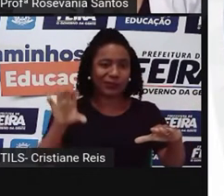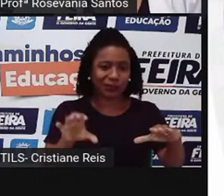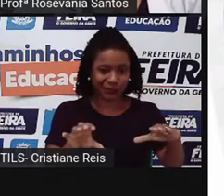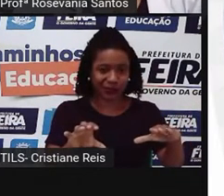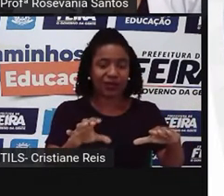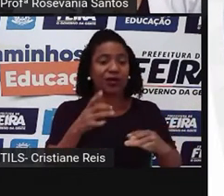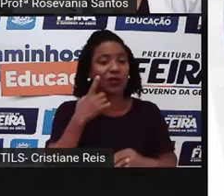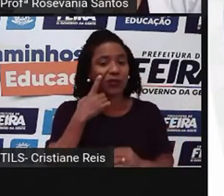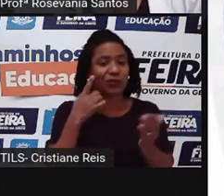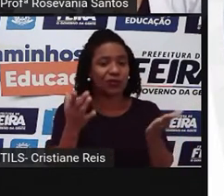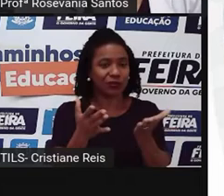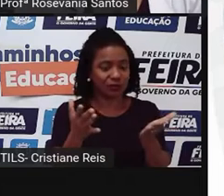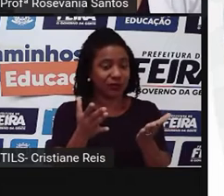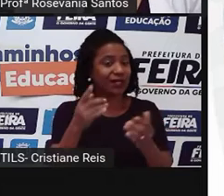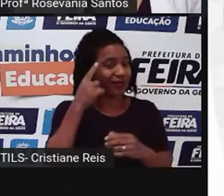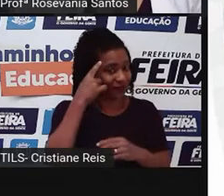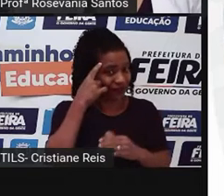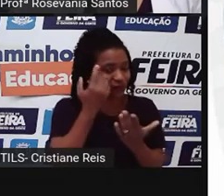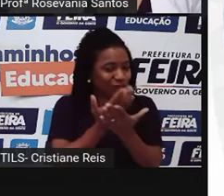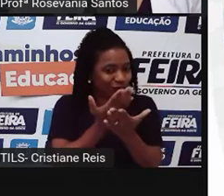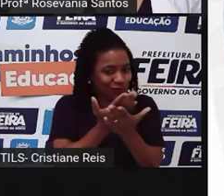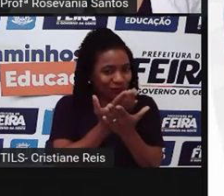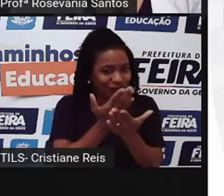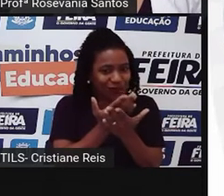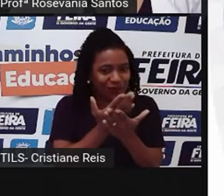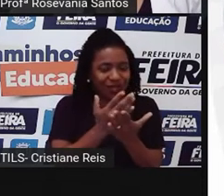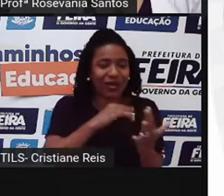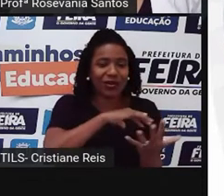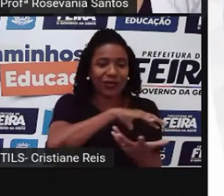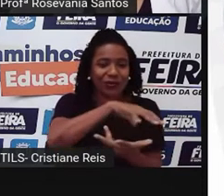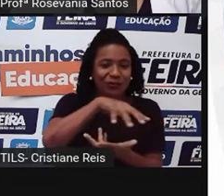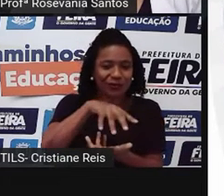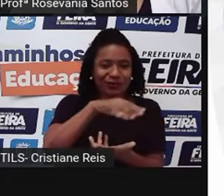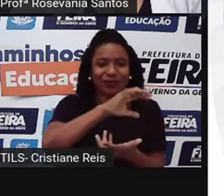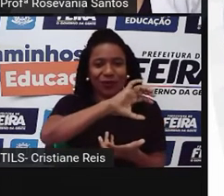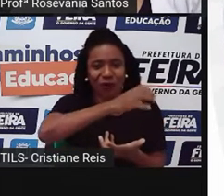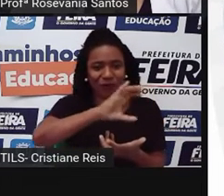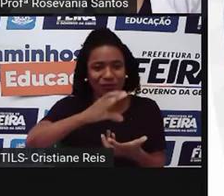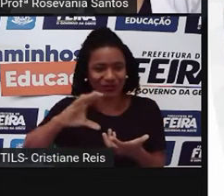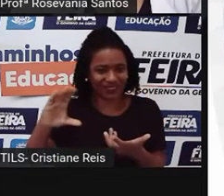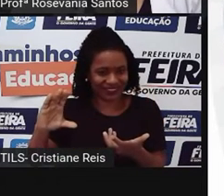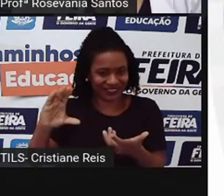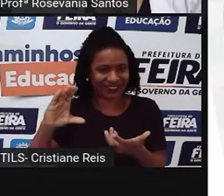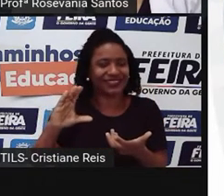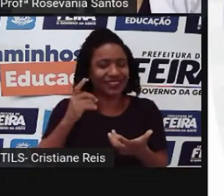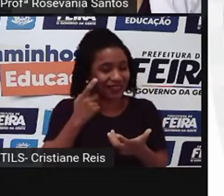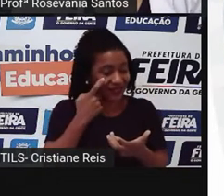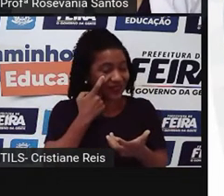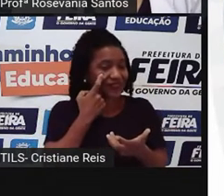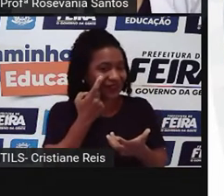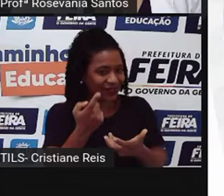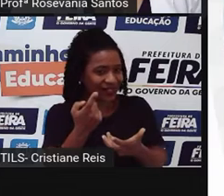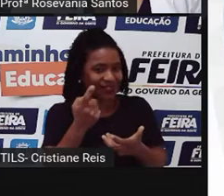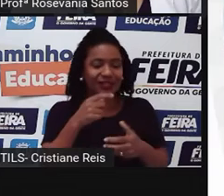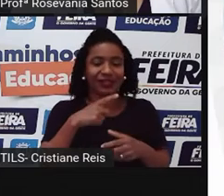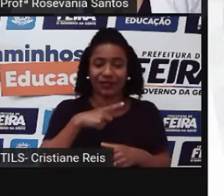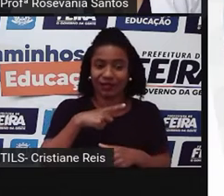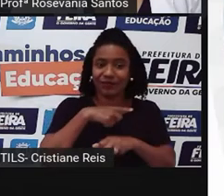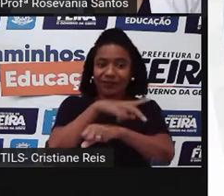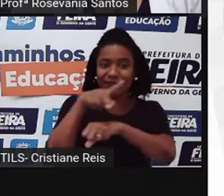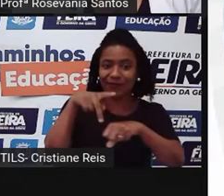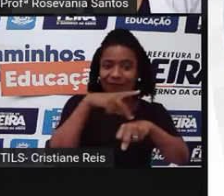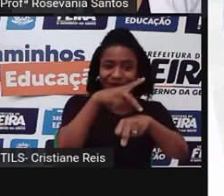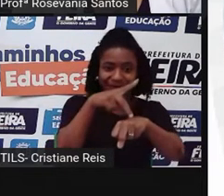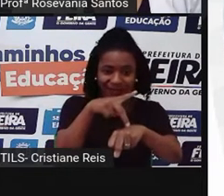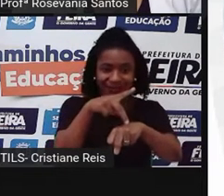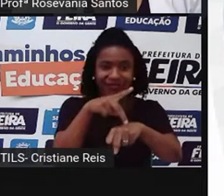hoje nós vamos chamar de continentes, né? Mesmo que esses continentes estejam divididos por países, que aqui é